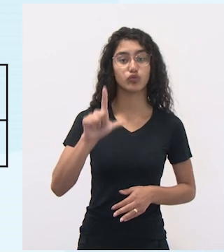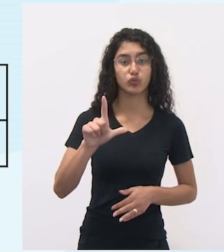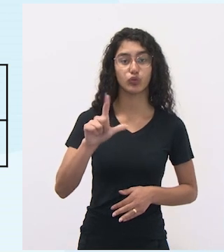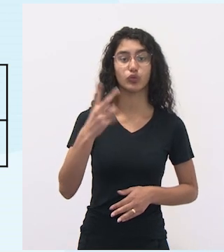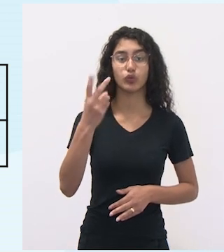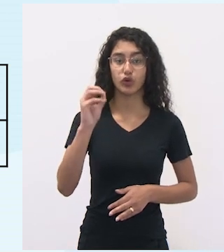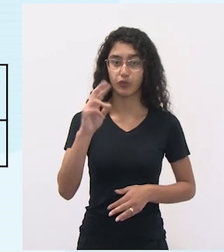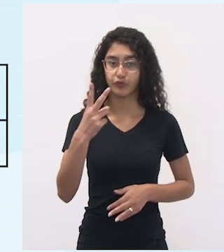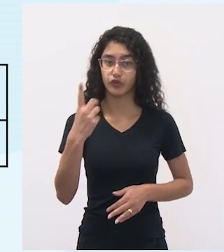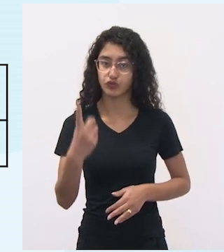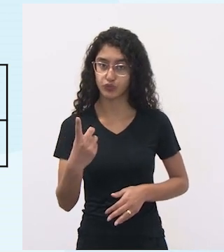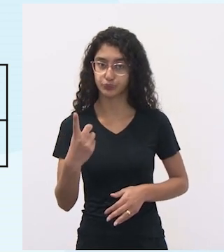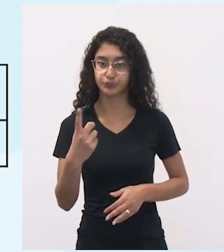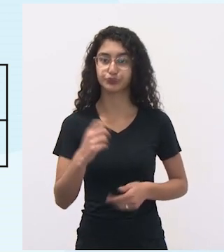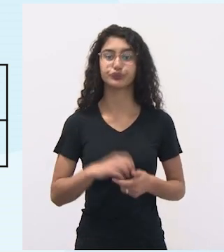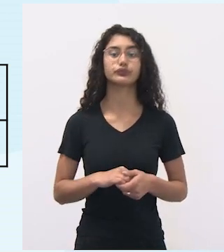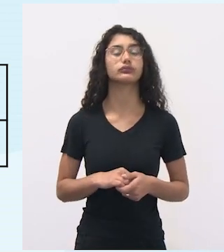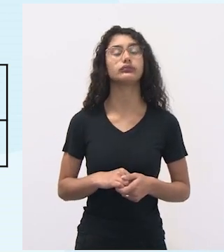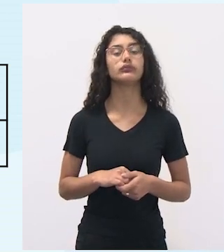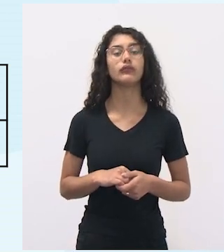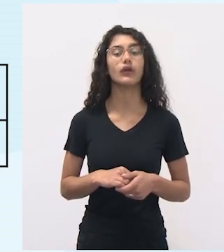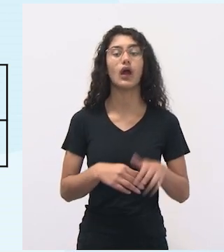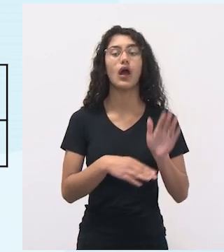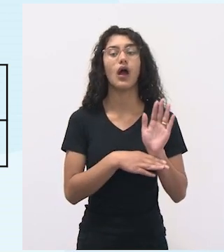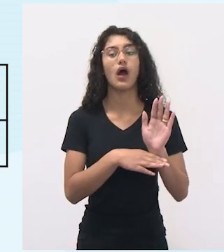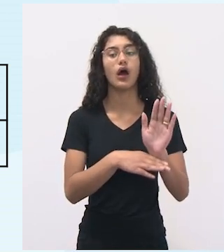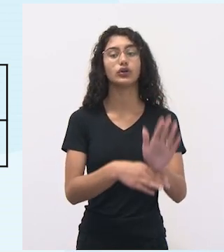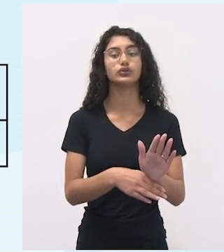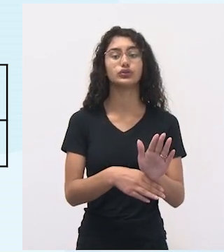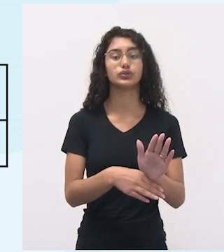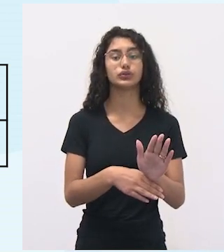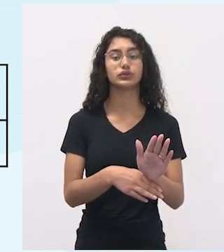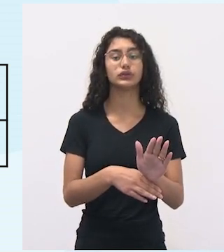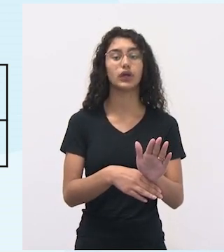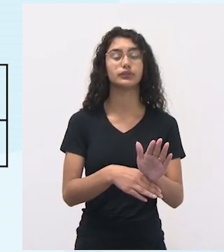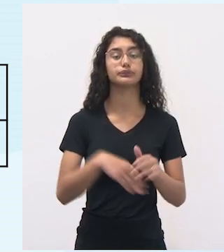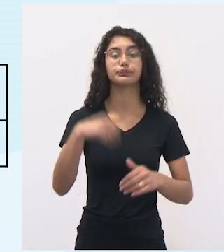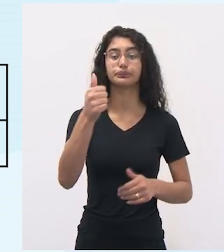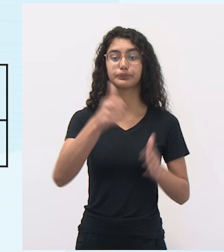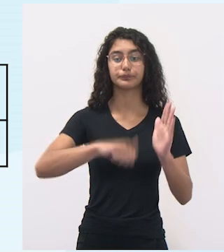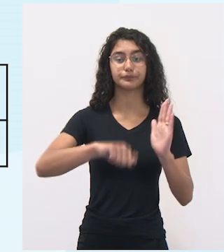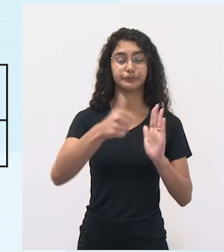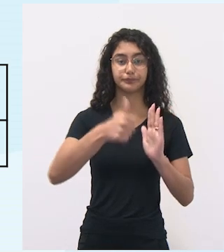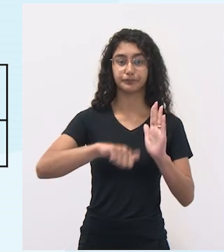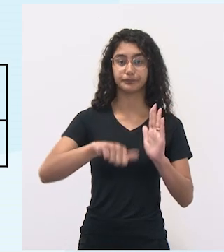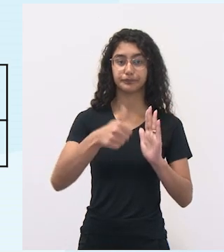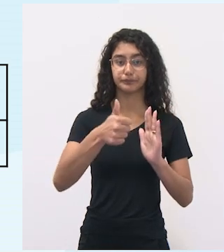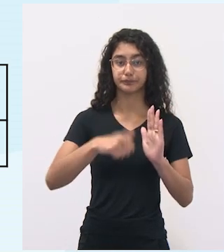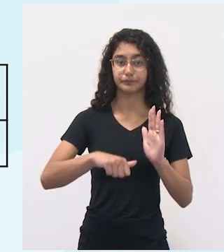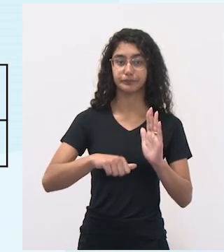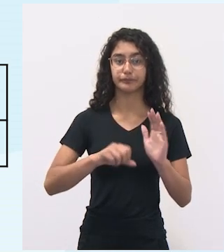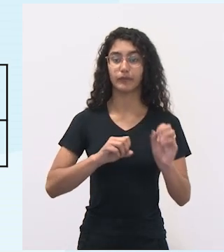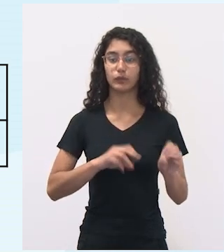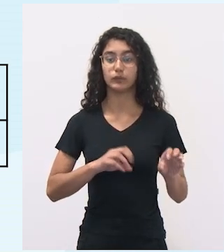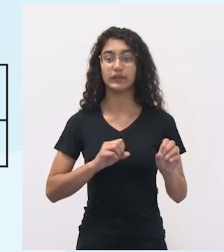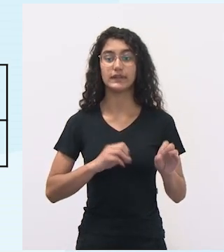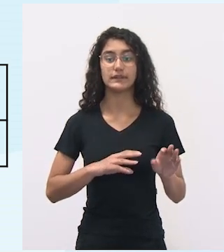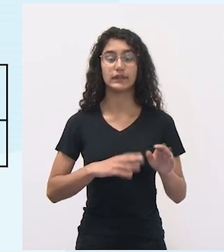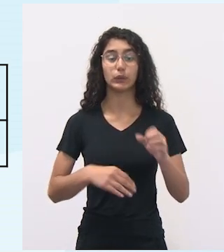ela estabelece as diretrizes de realização do Sistema de Avaliação da Educação Básica, o SAEB, para o ano